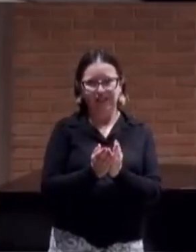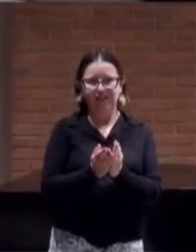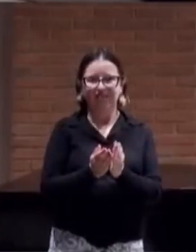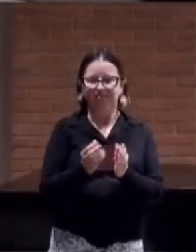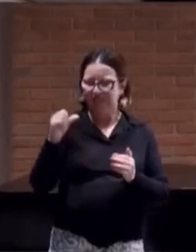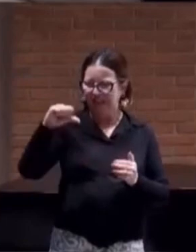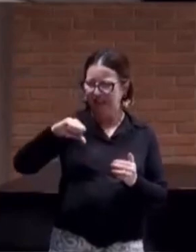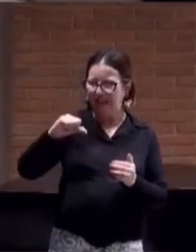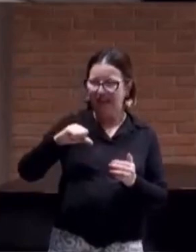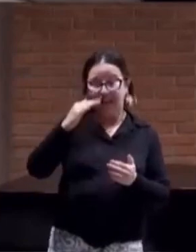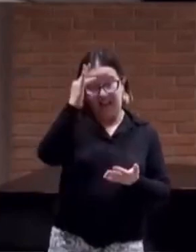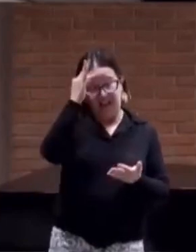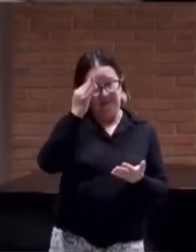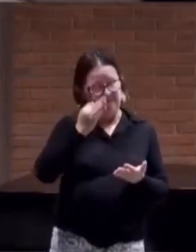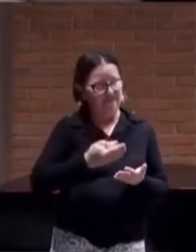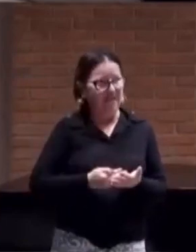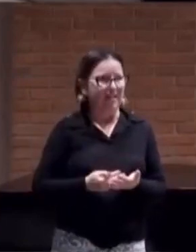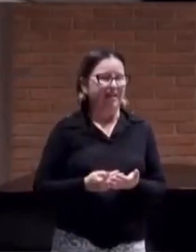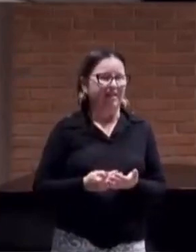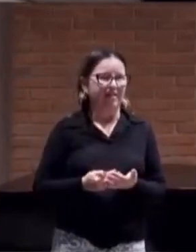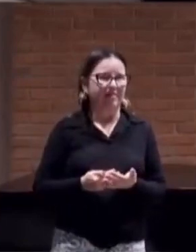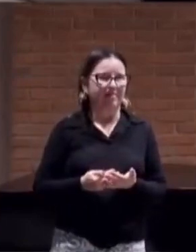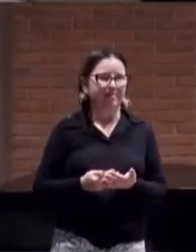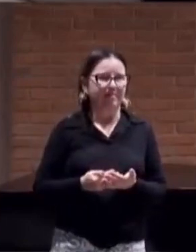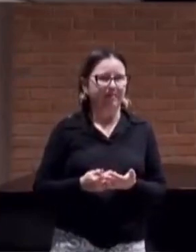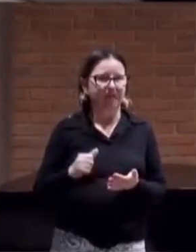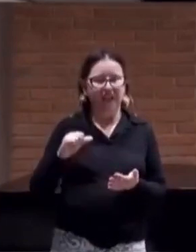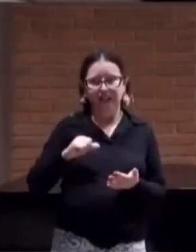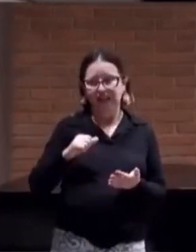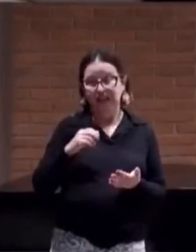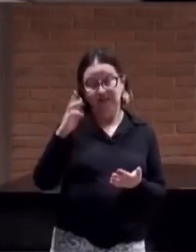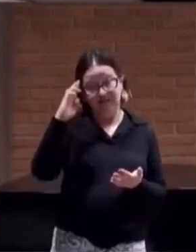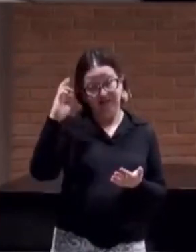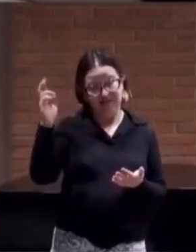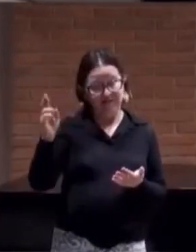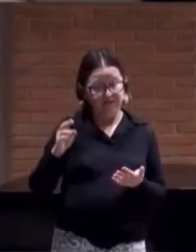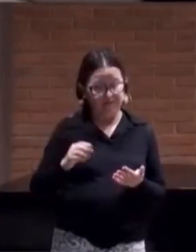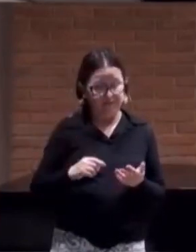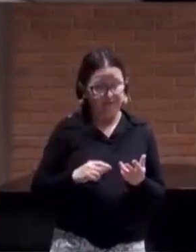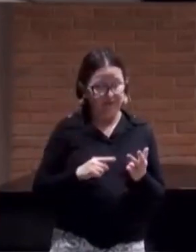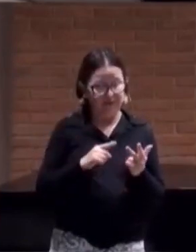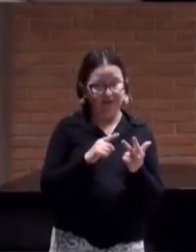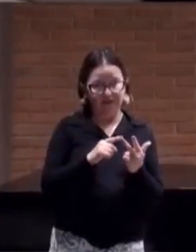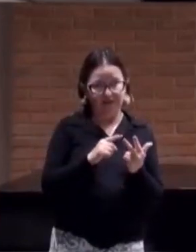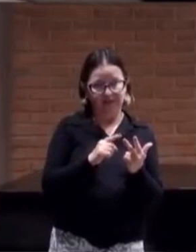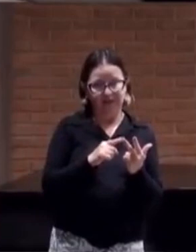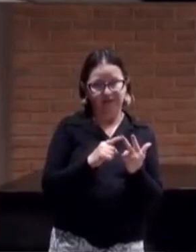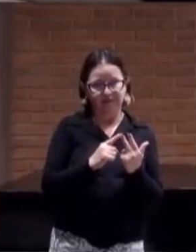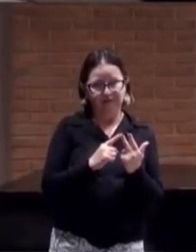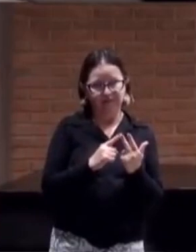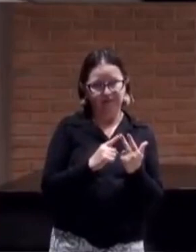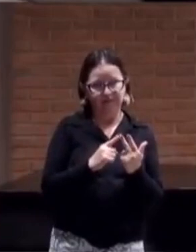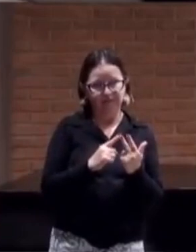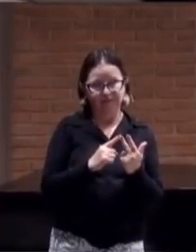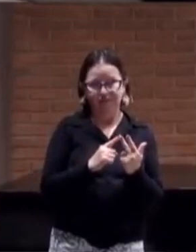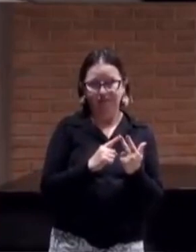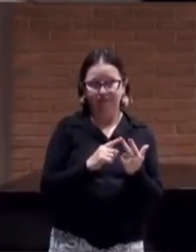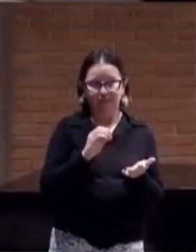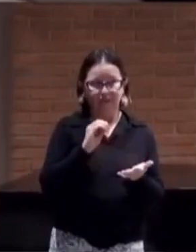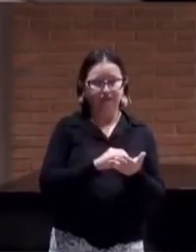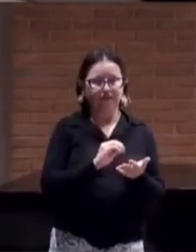a sua crença, podem negar o Senhor. O terceiro é o